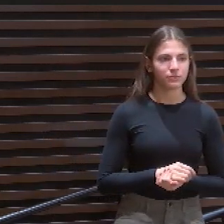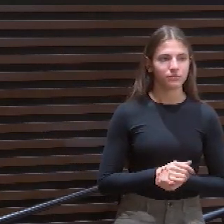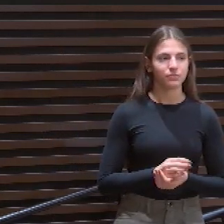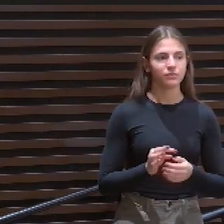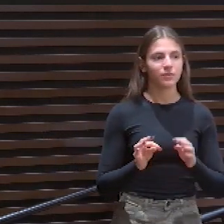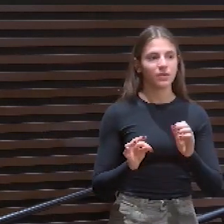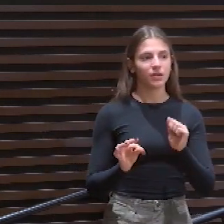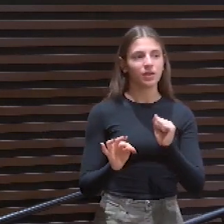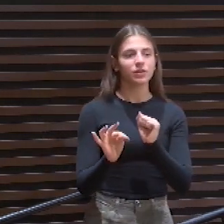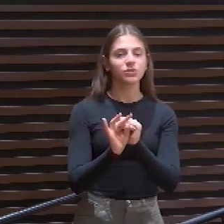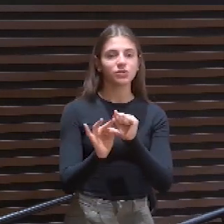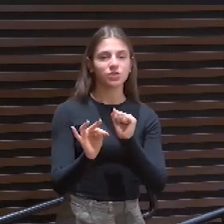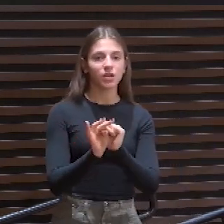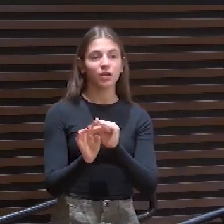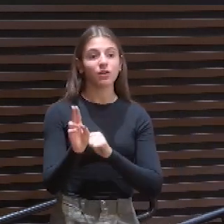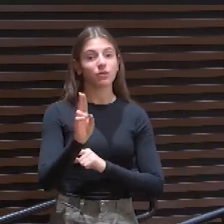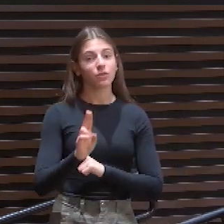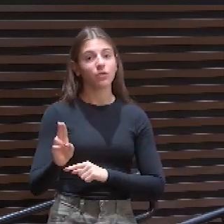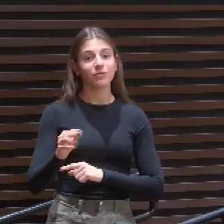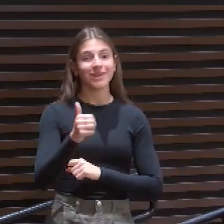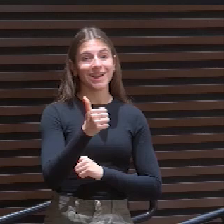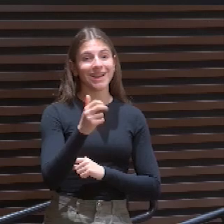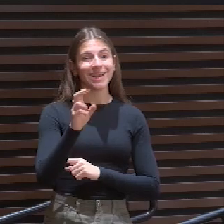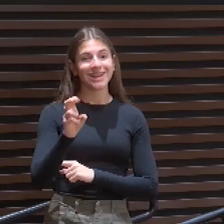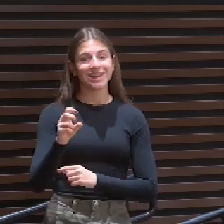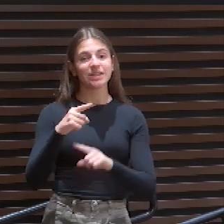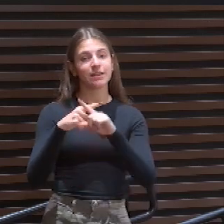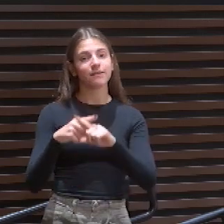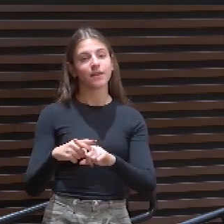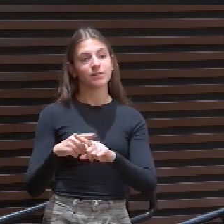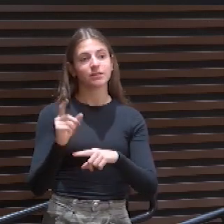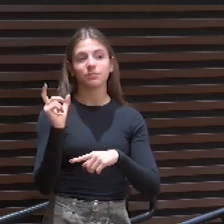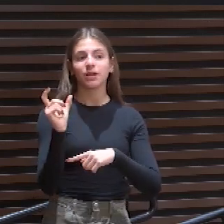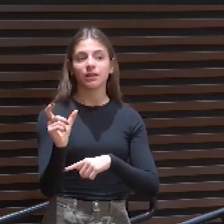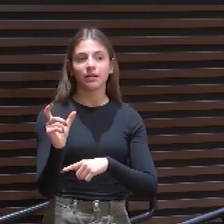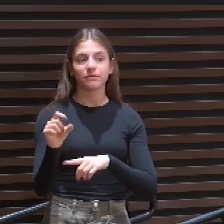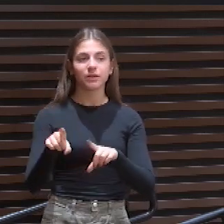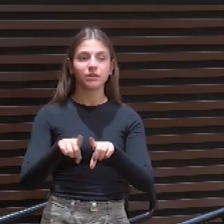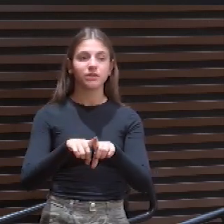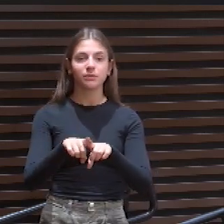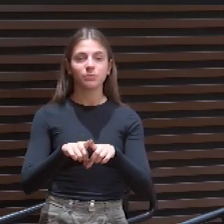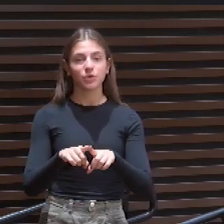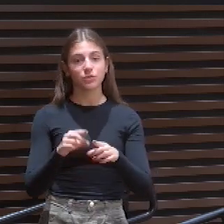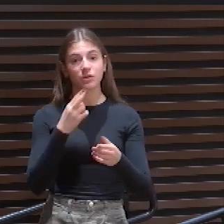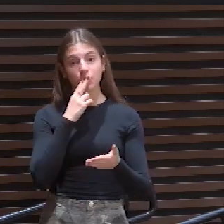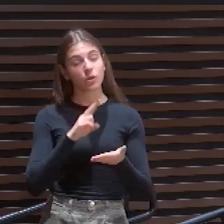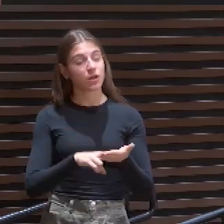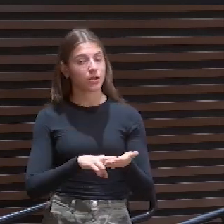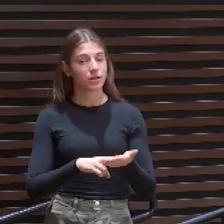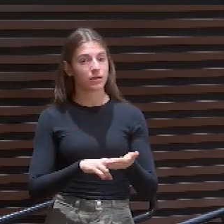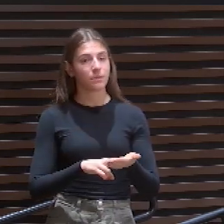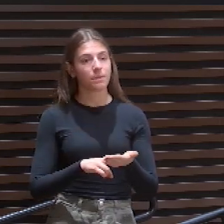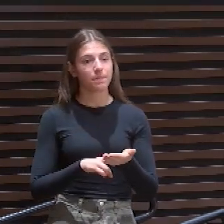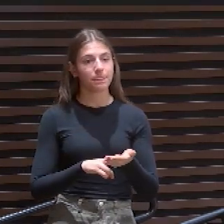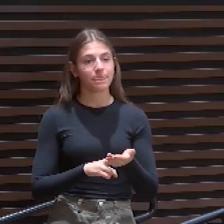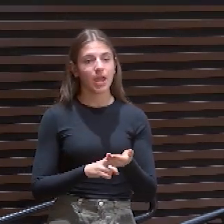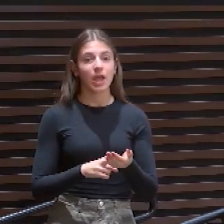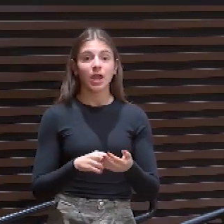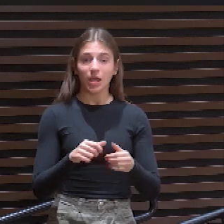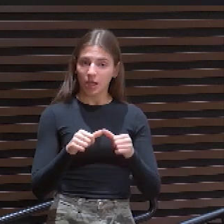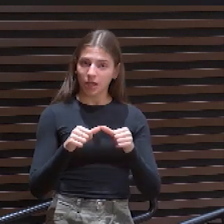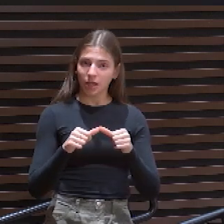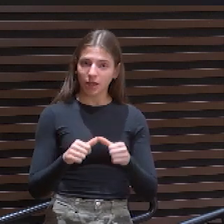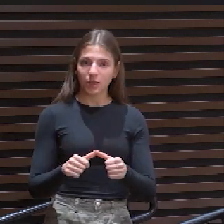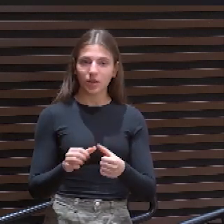Tiago usa 15 vezes a palavra irmãos no seu livro. E aqui ele retoma